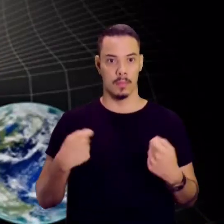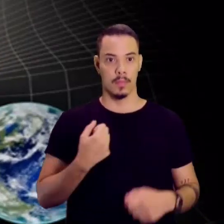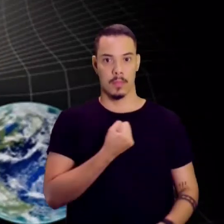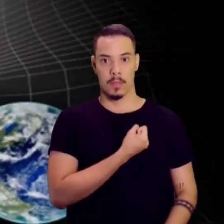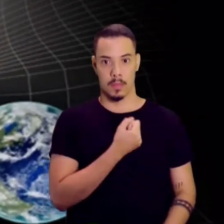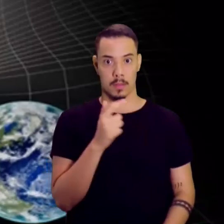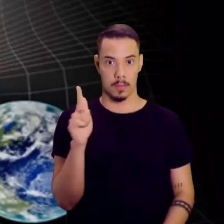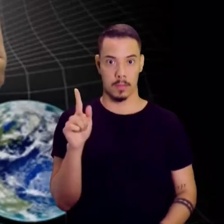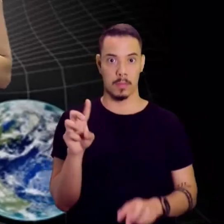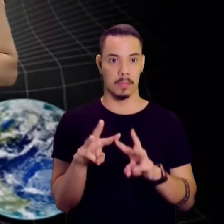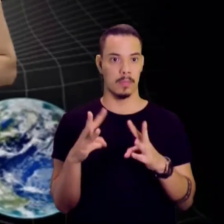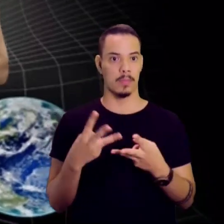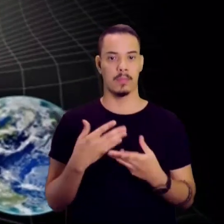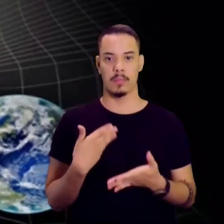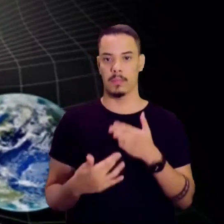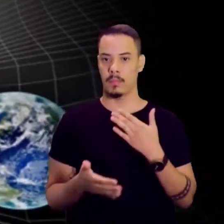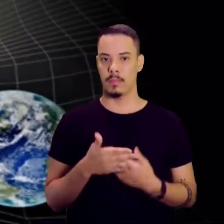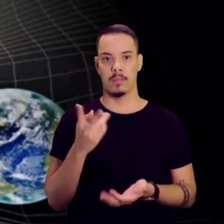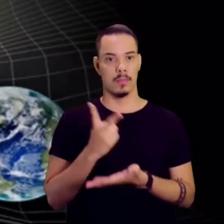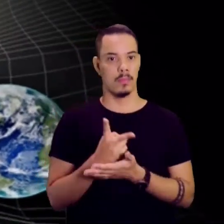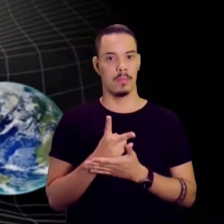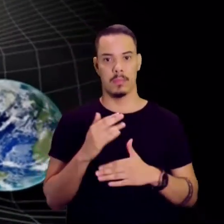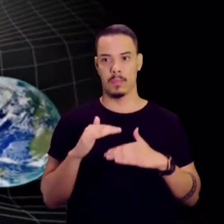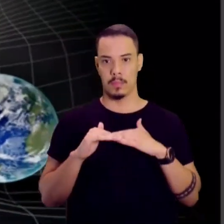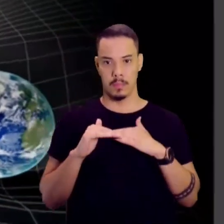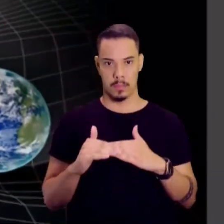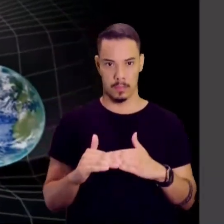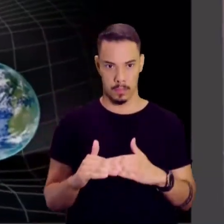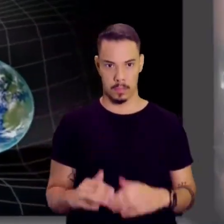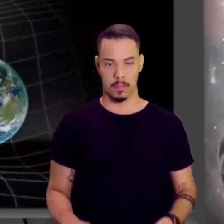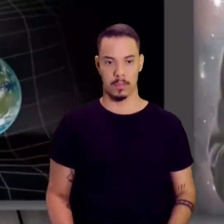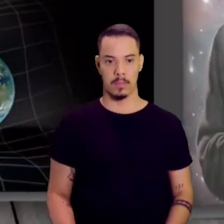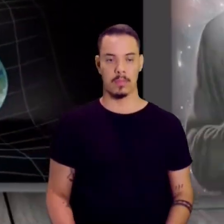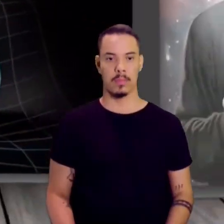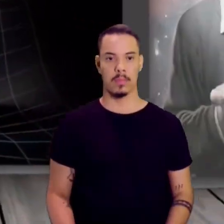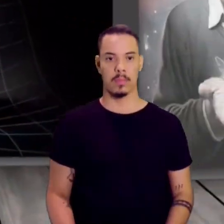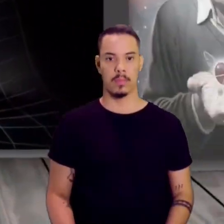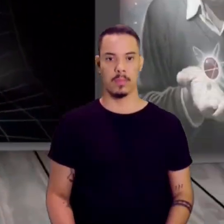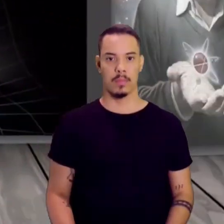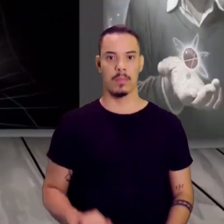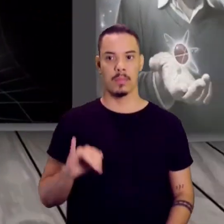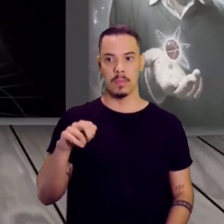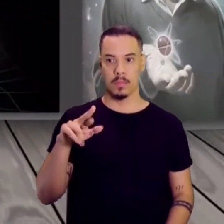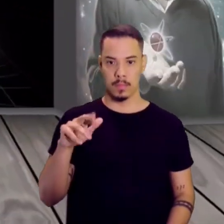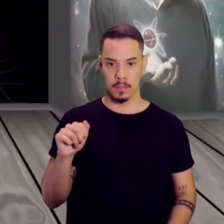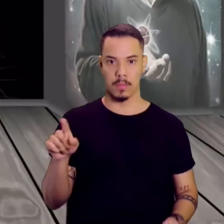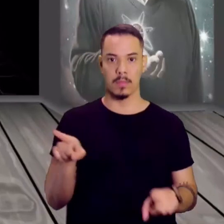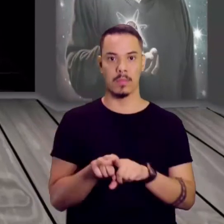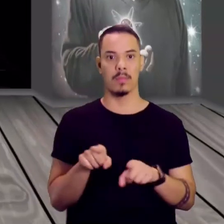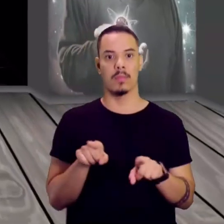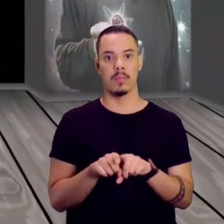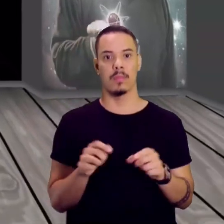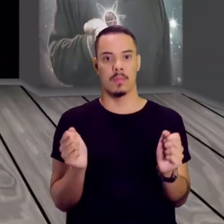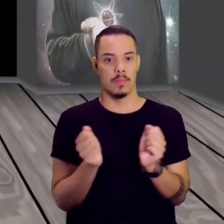G. Massa, independente, vai ser sempre constante, não é isso, Décio? Justamente. Tanto falando de inércia, como falando de